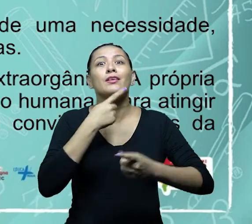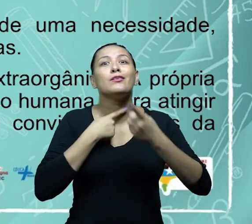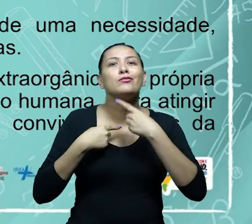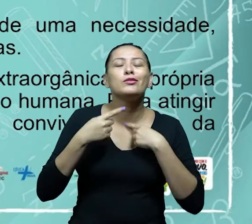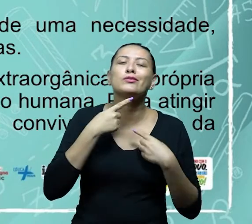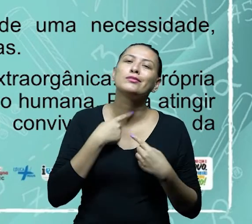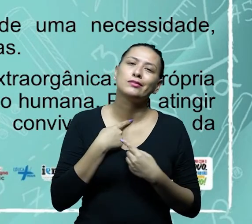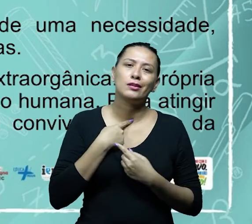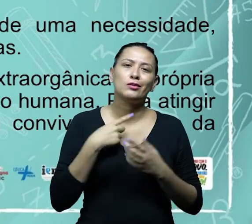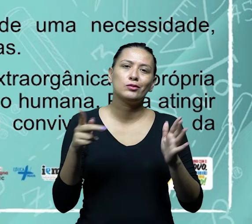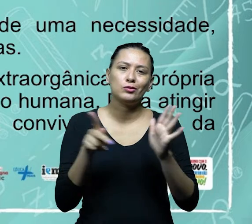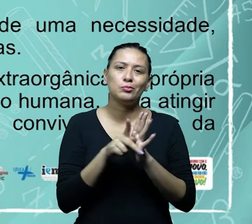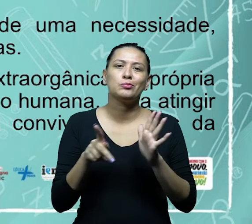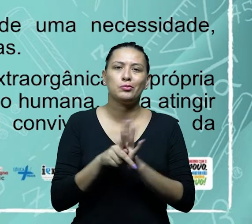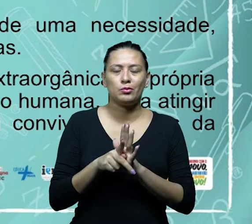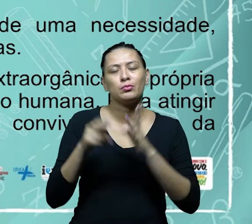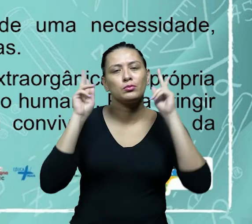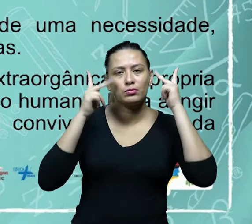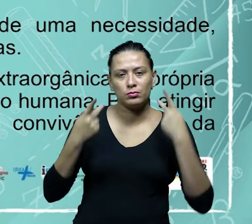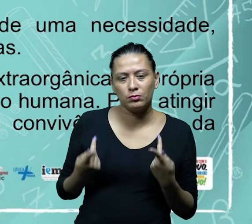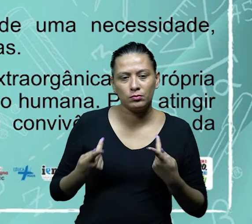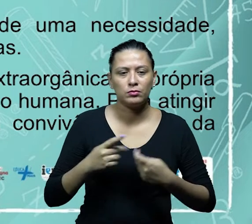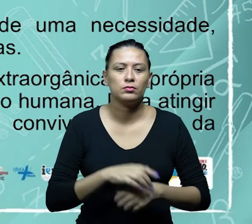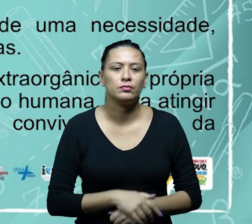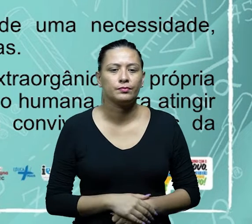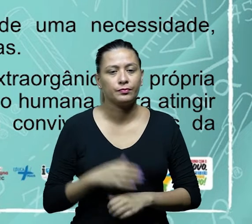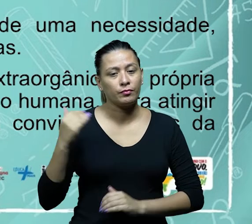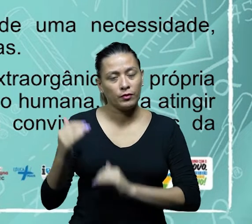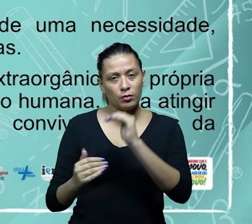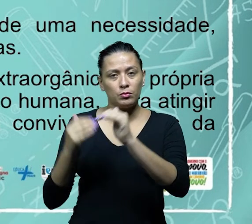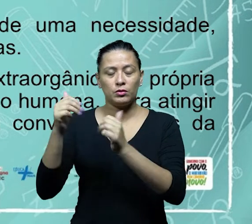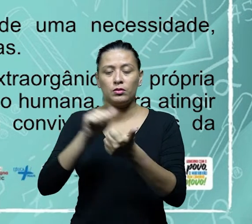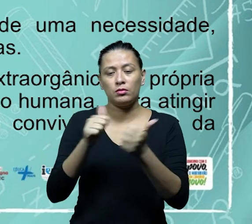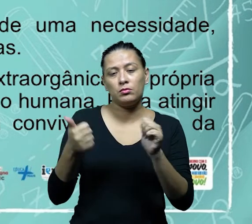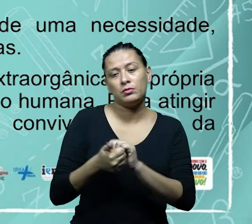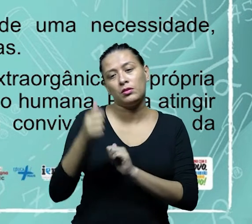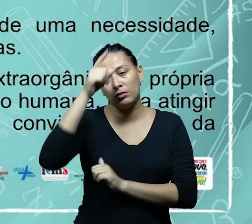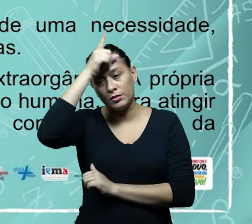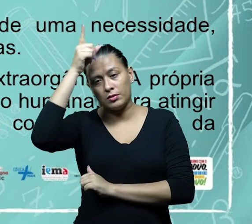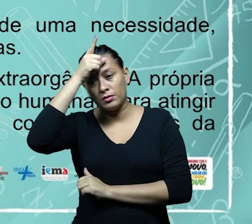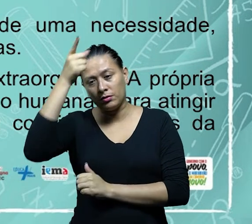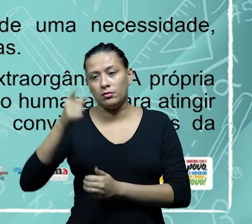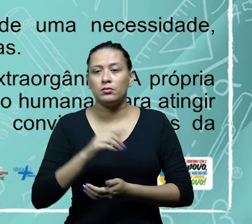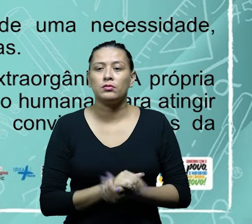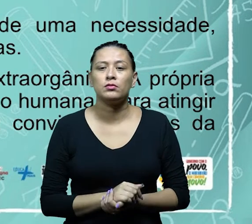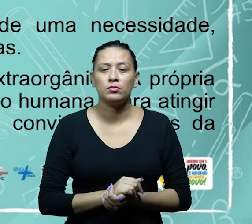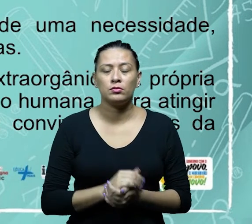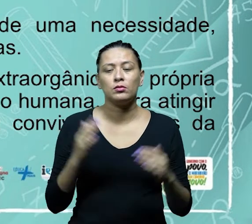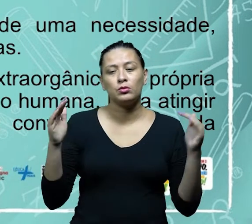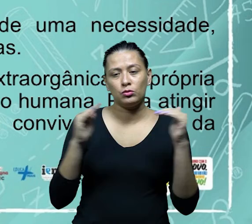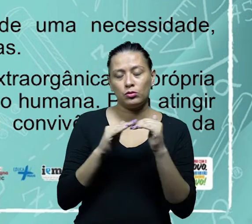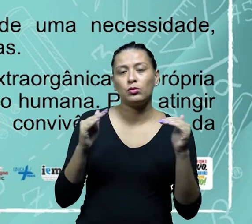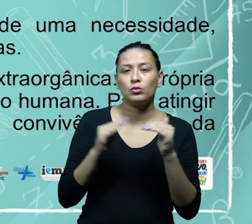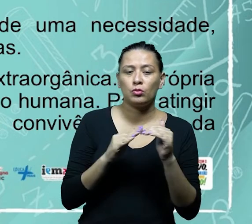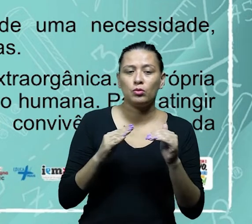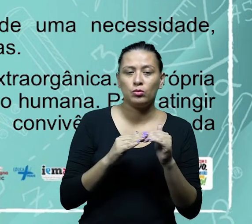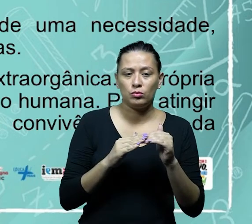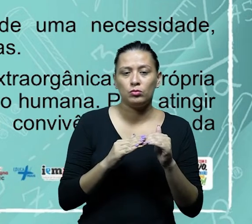homem o processo adaptativo ele é elaborado sempre mediante né É